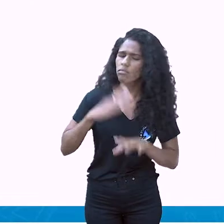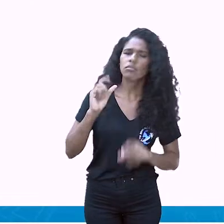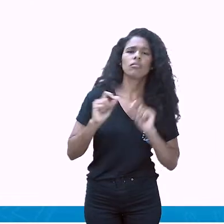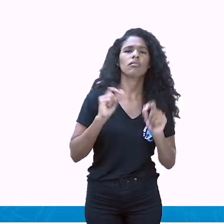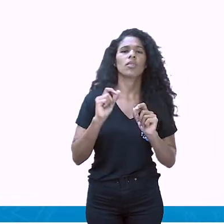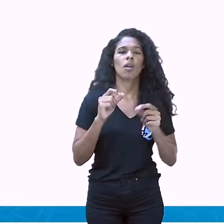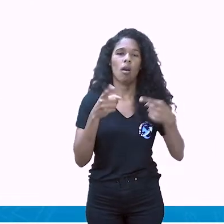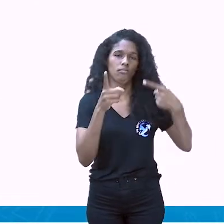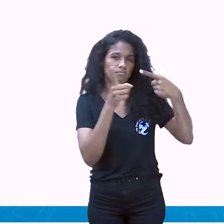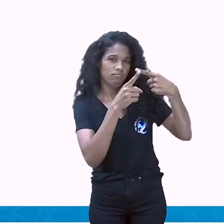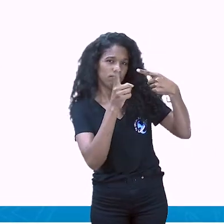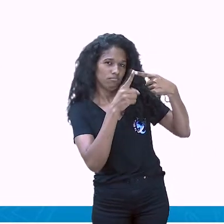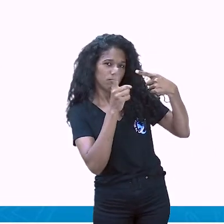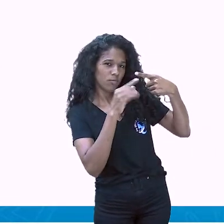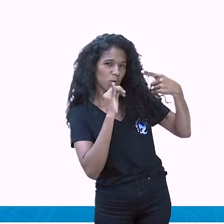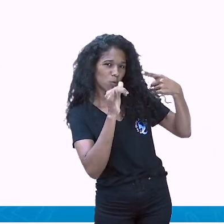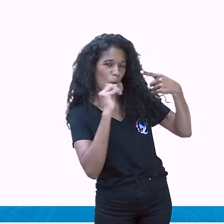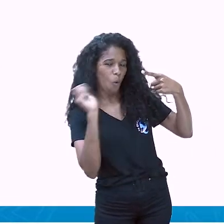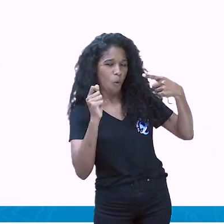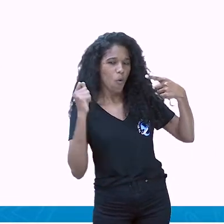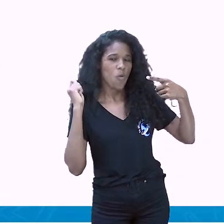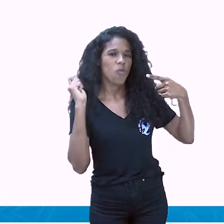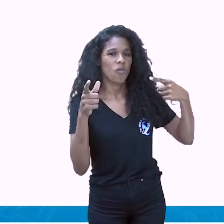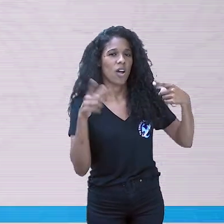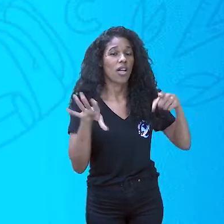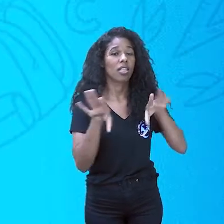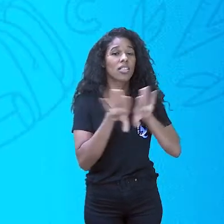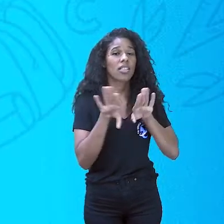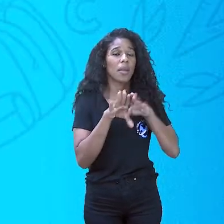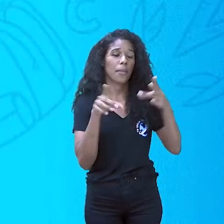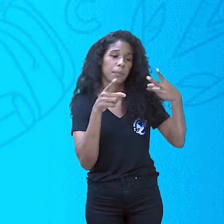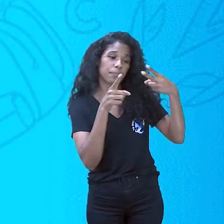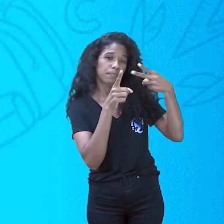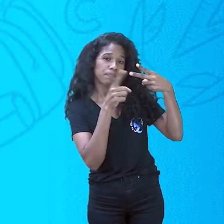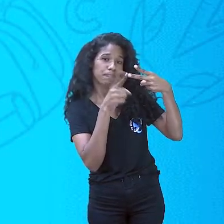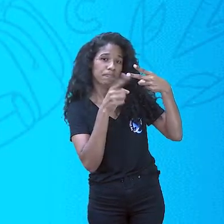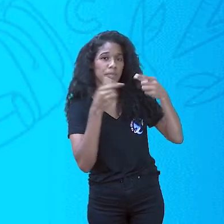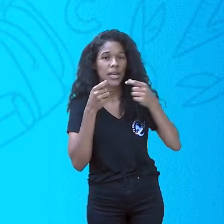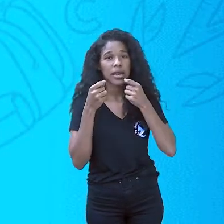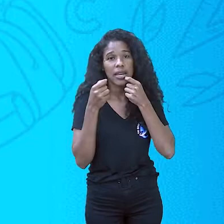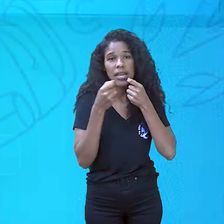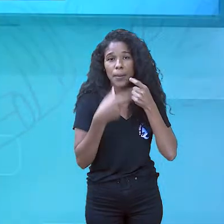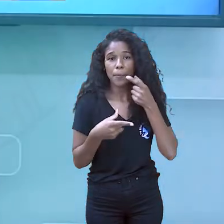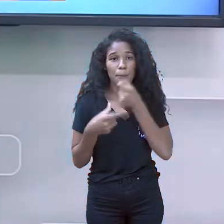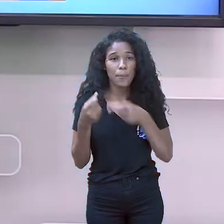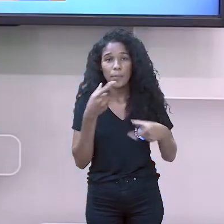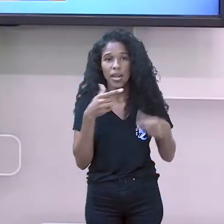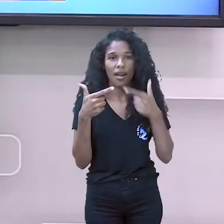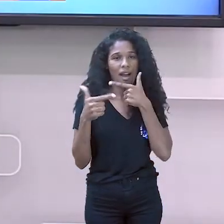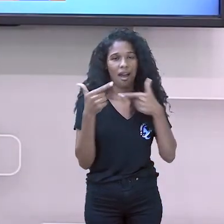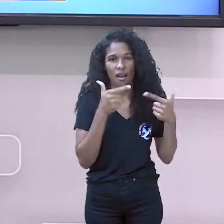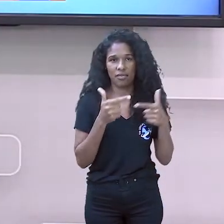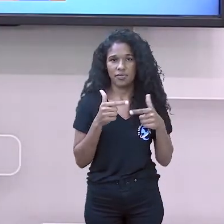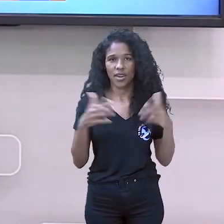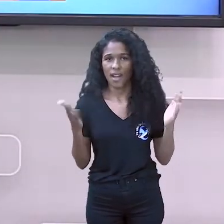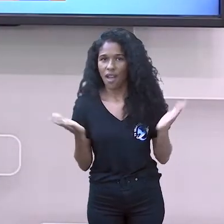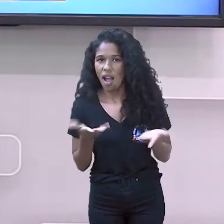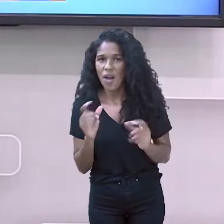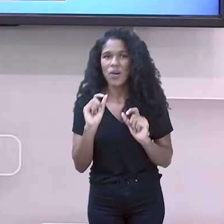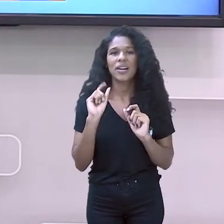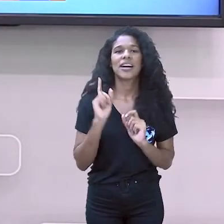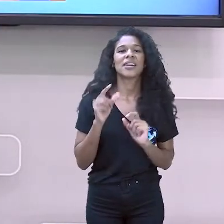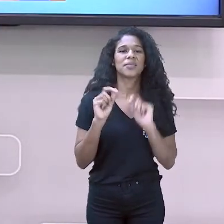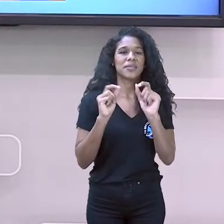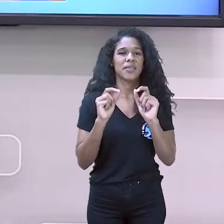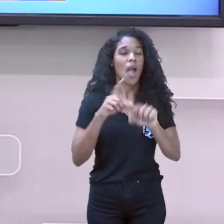contos de humor. Quem não gosta de rir, não é mesmo? E agora é a hora de praticar, é a hora que eu